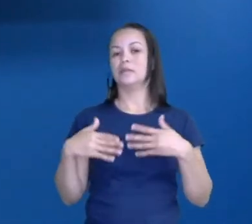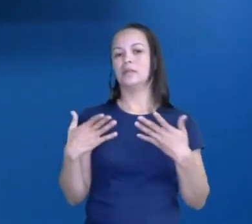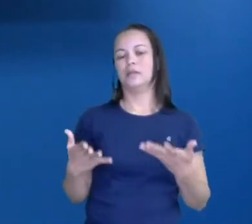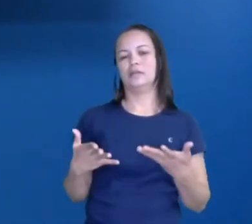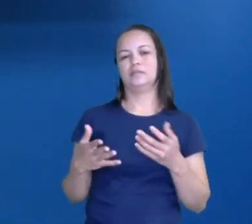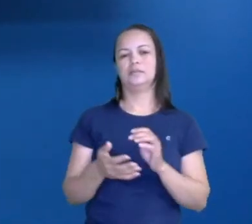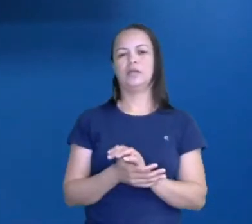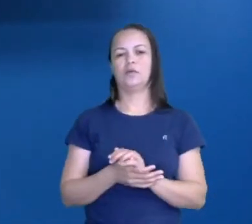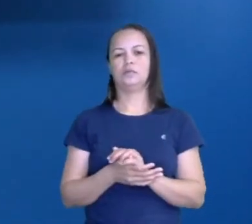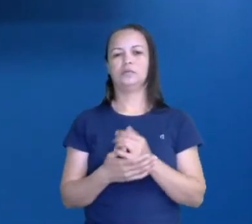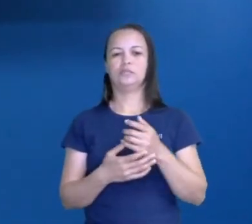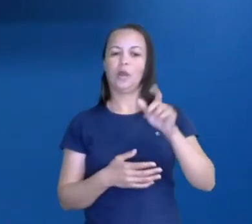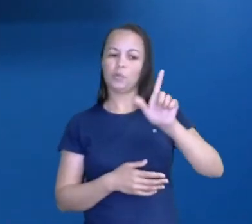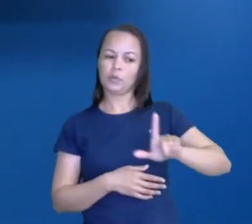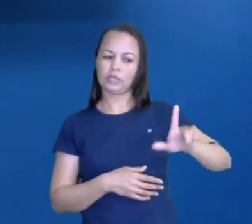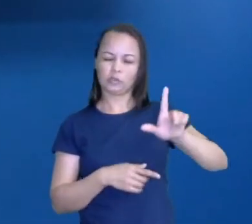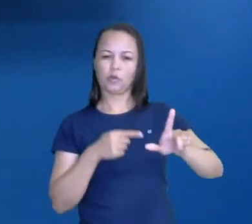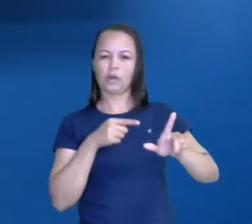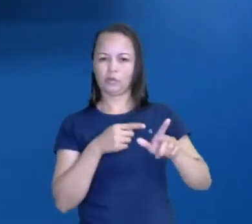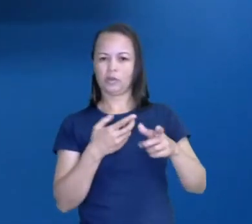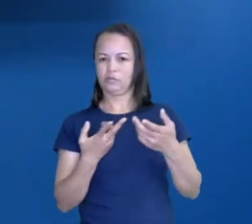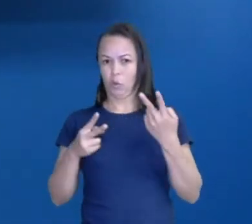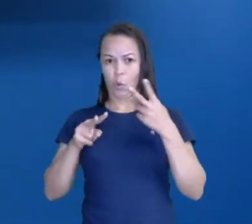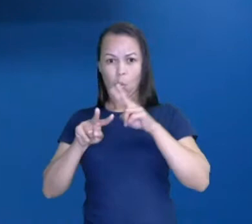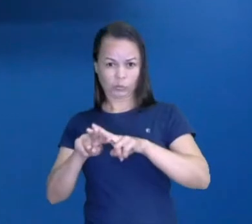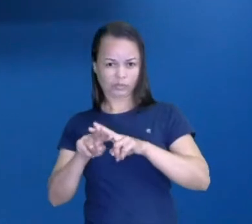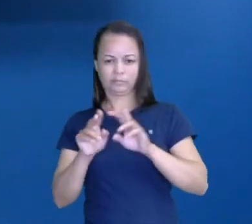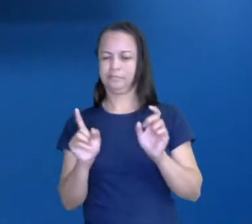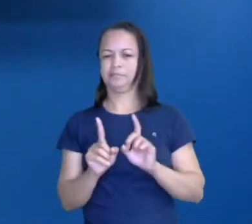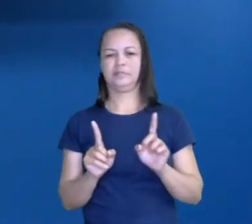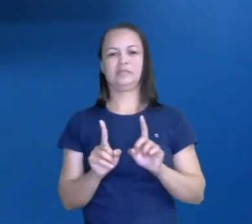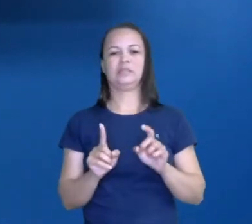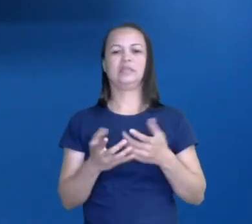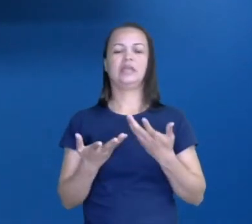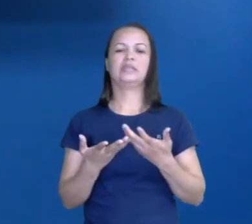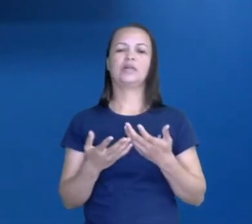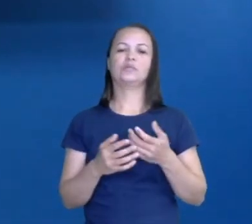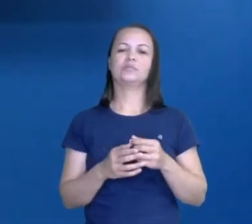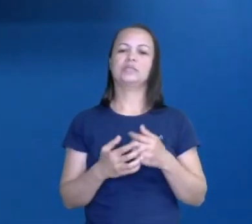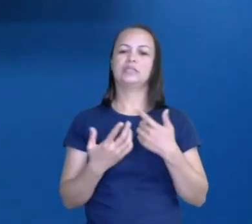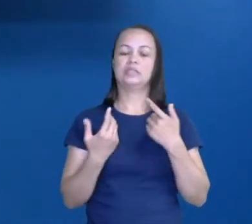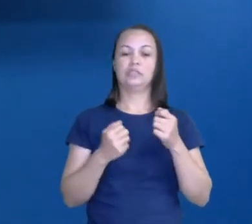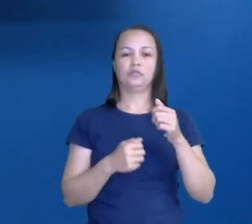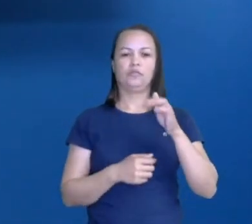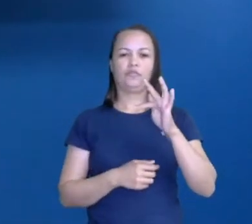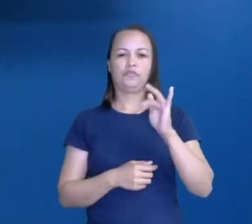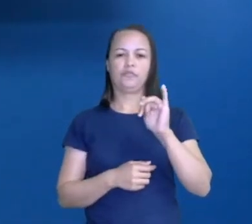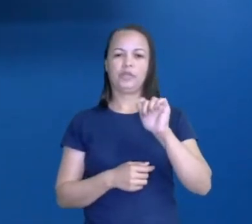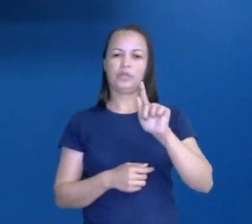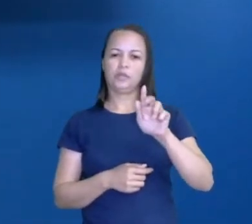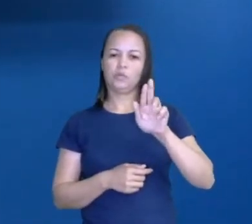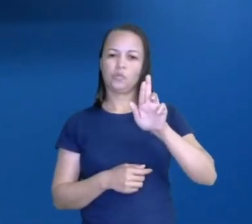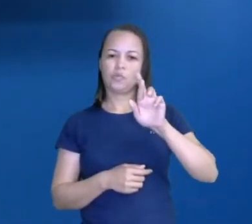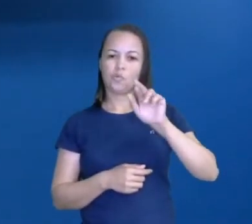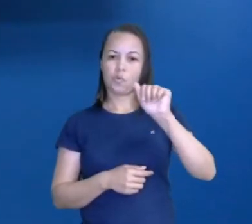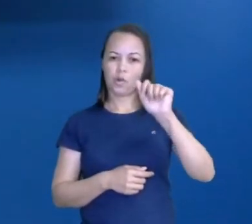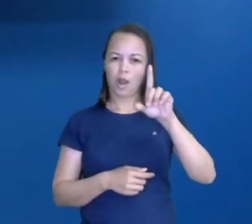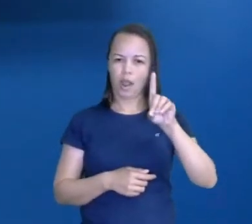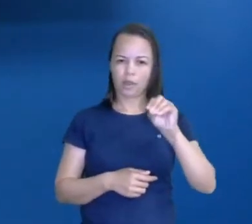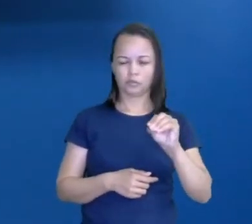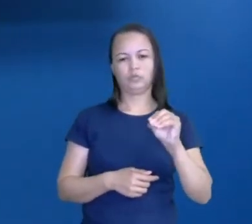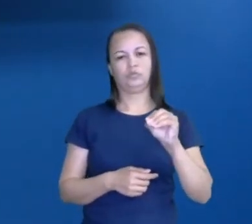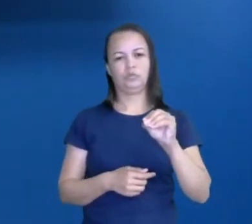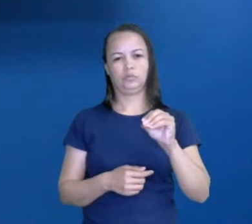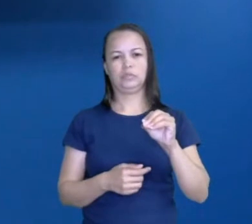está em sentido literal, ele não foi condenado, viu, gente? Está em sentido figurado. Lembre-se